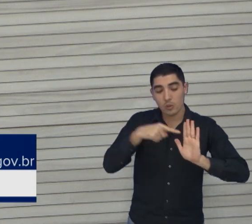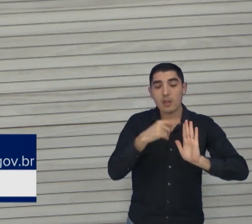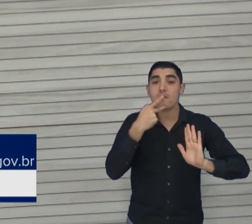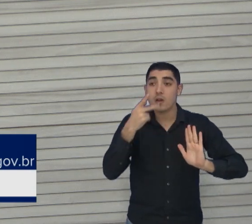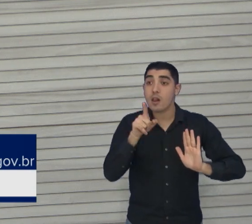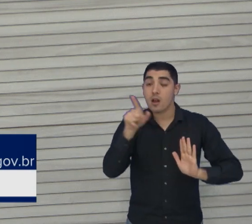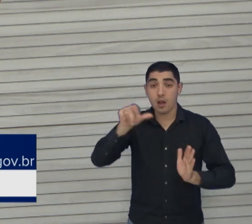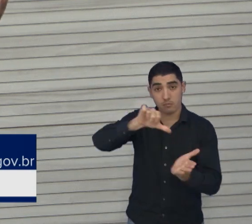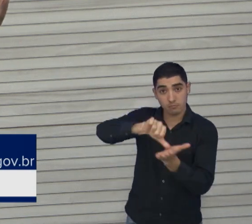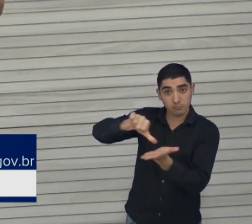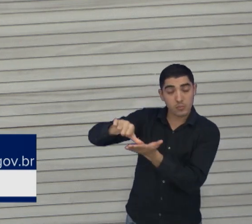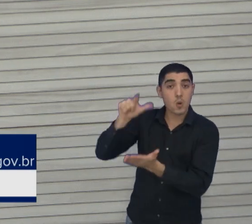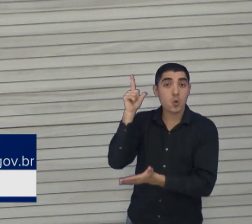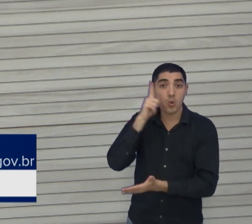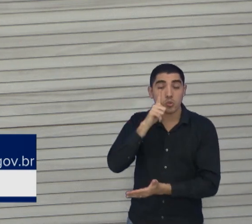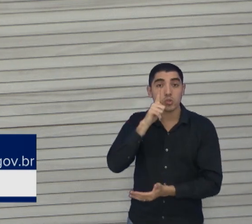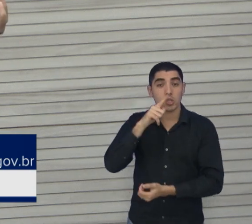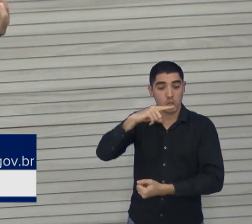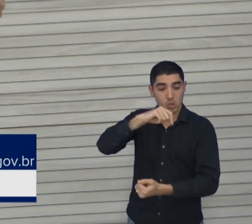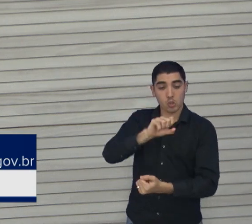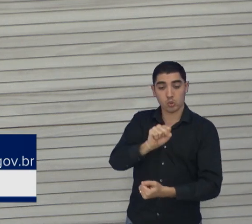soro antiofídico,